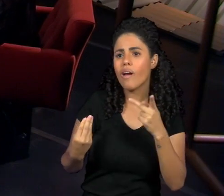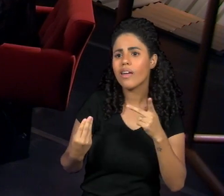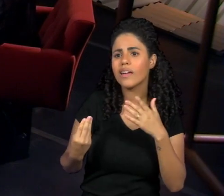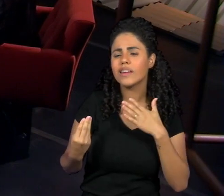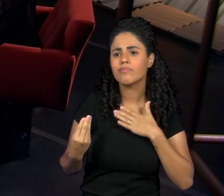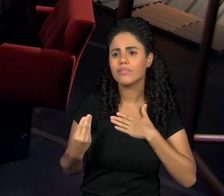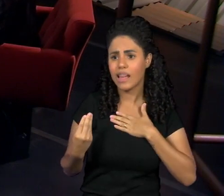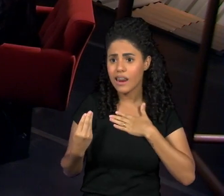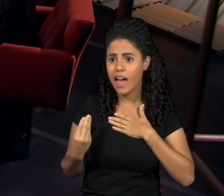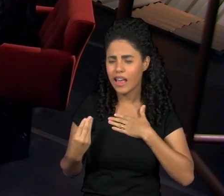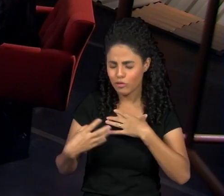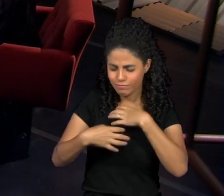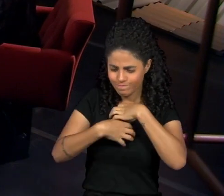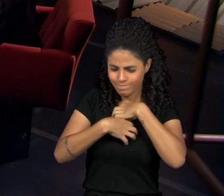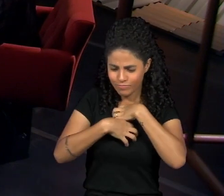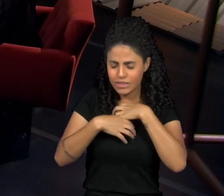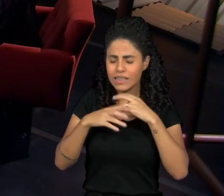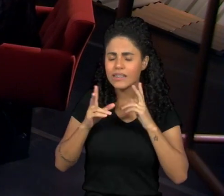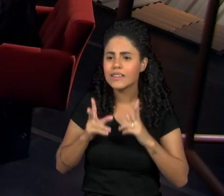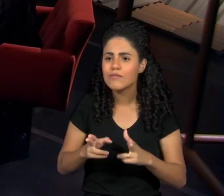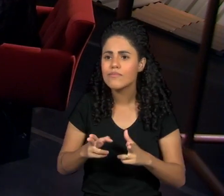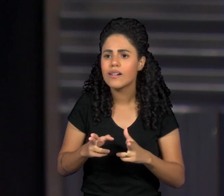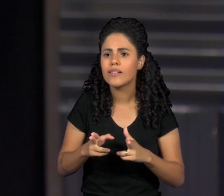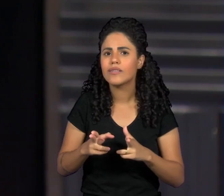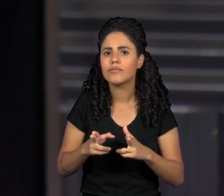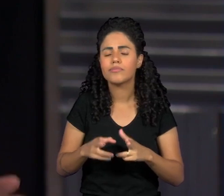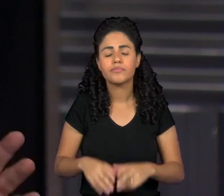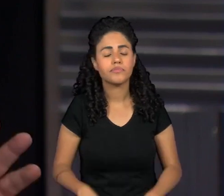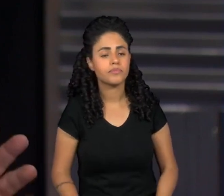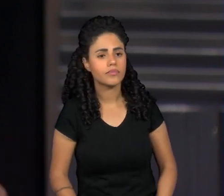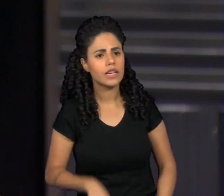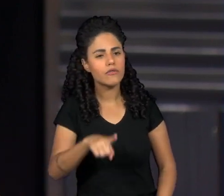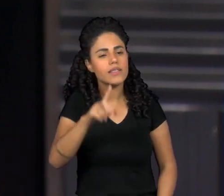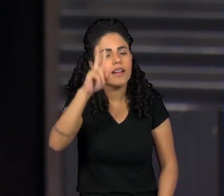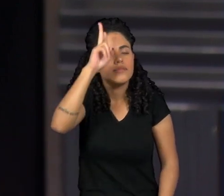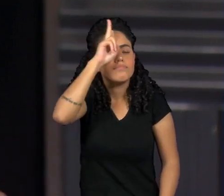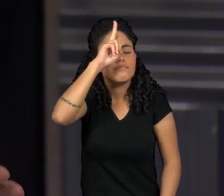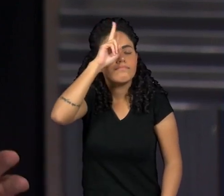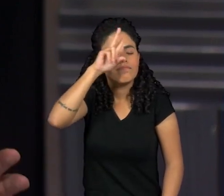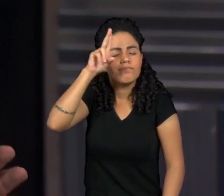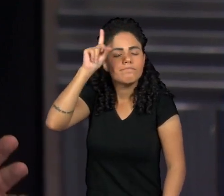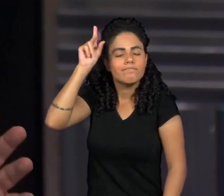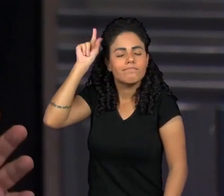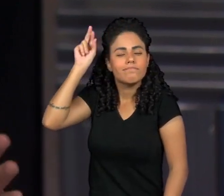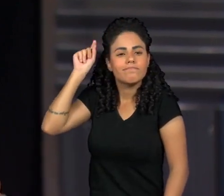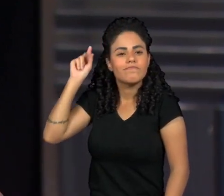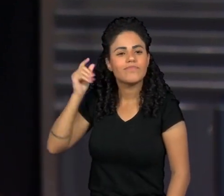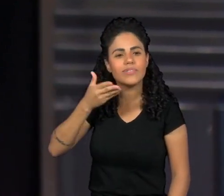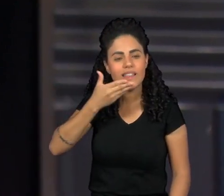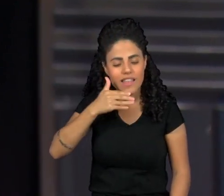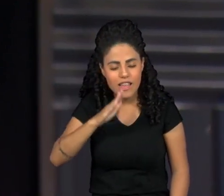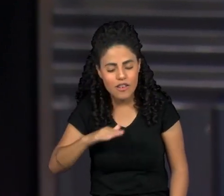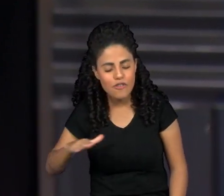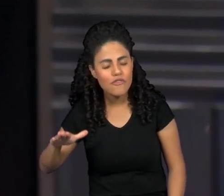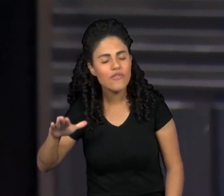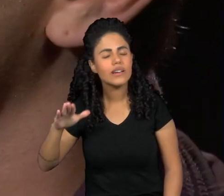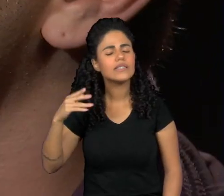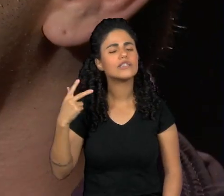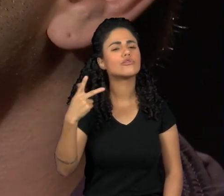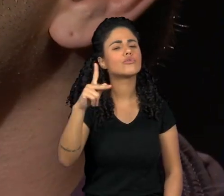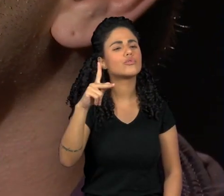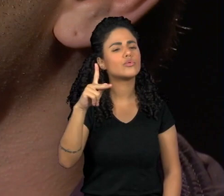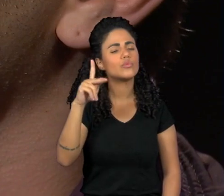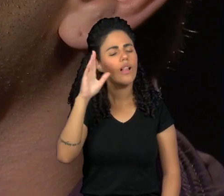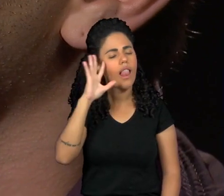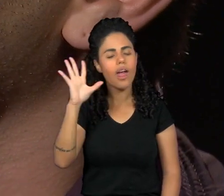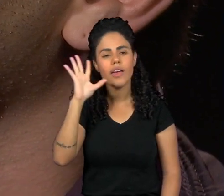é definitiva em minha vida. Você tem a memória mais antiga da sua infância? Você tem uma imagem? Uma